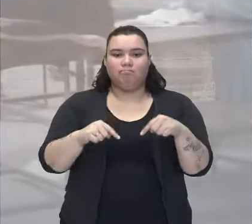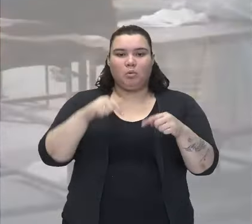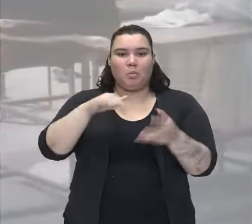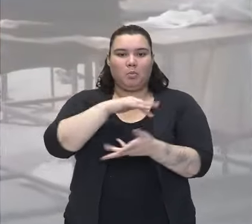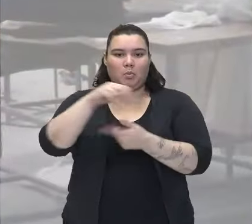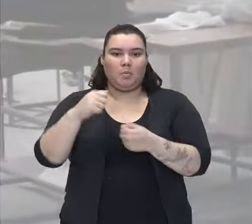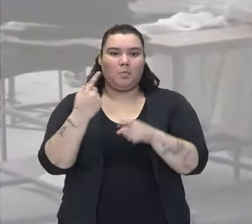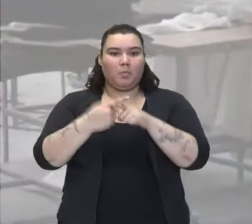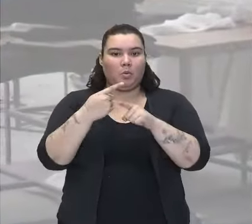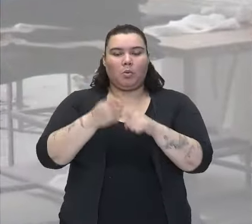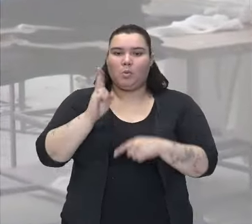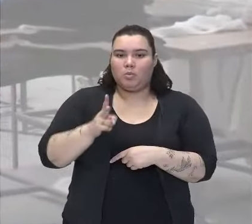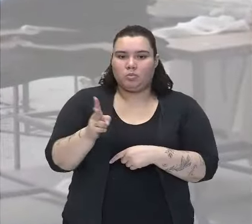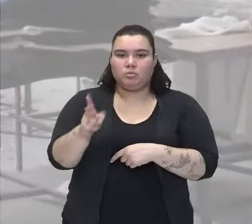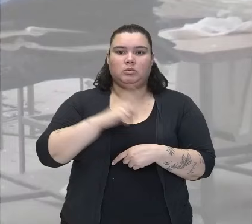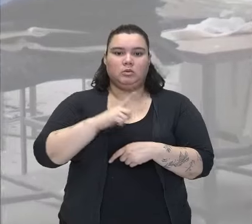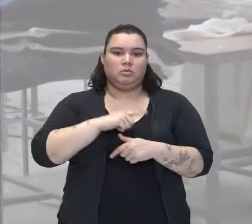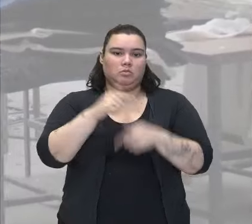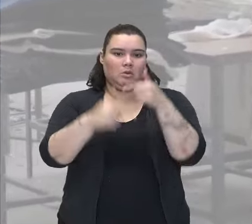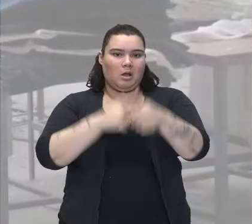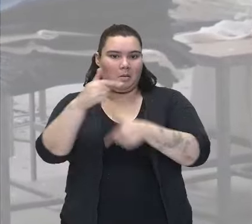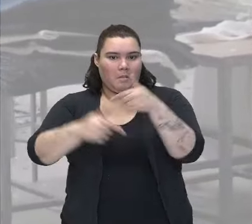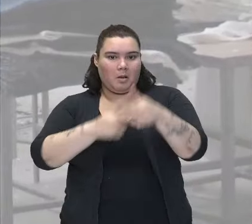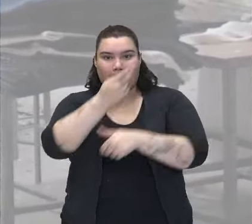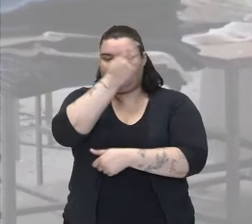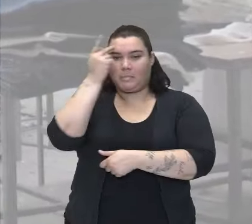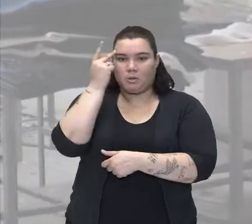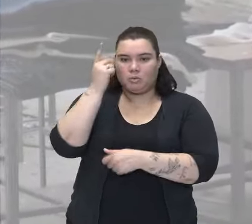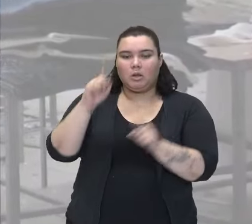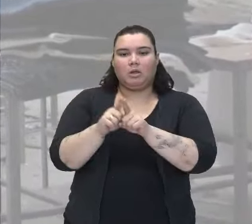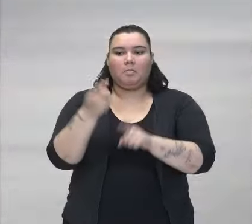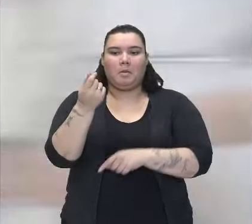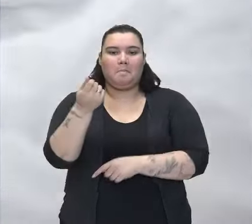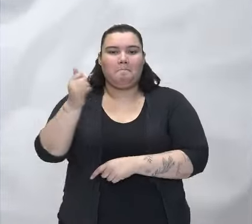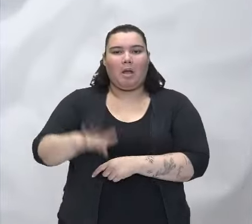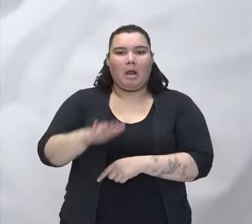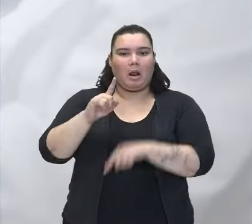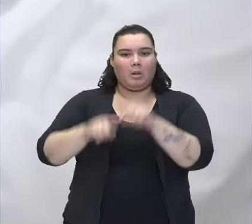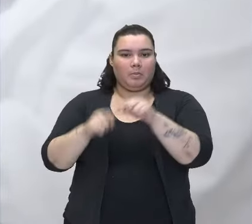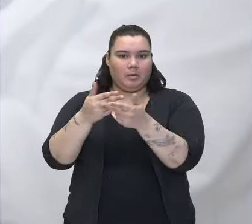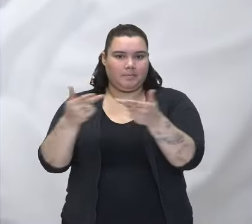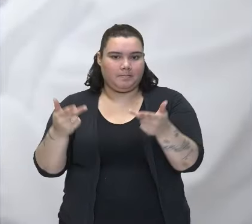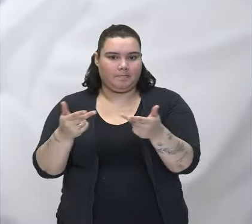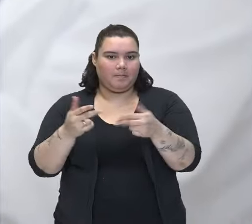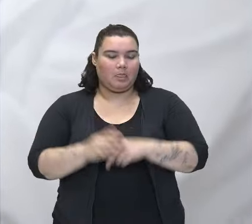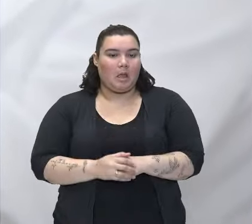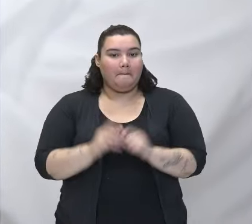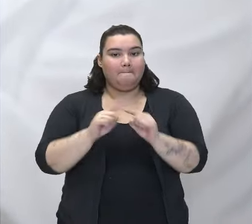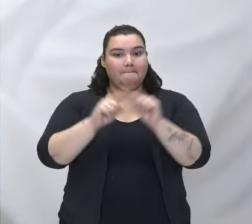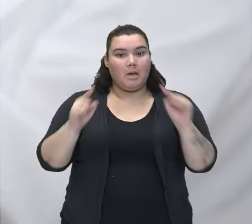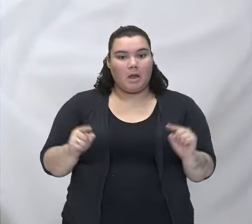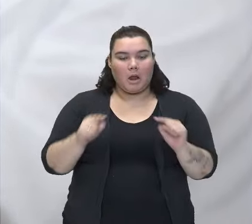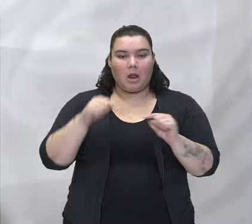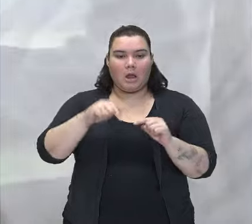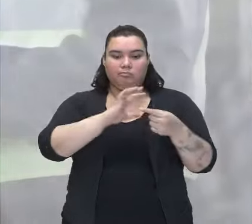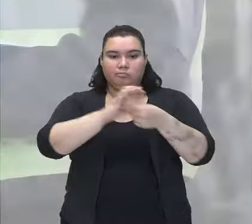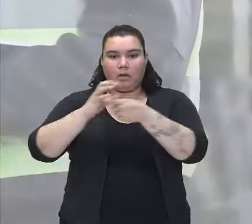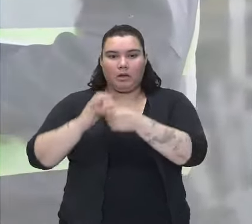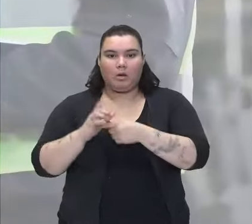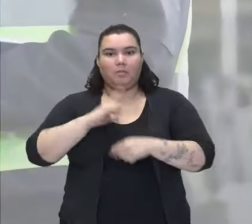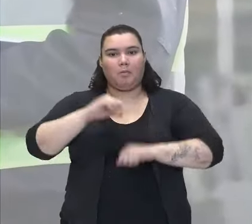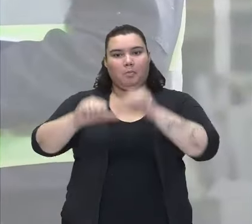uma vez que continua tendo, em geral, mão de obra e matérias-primas baratas. No entanto, o perfil das maquiladoras vem